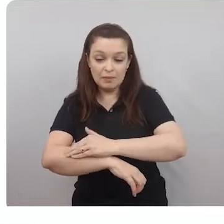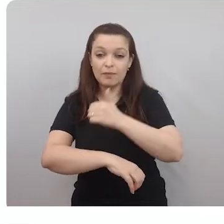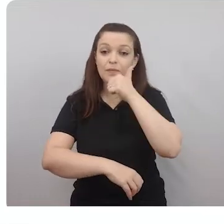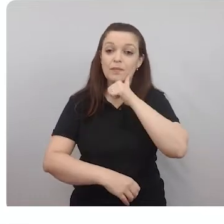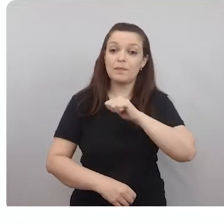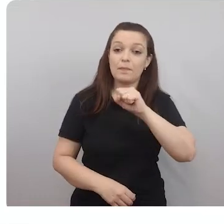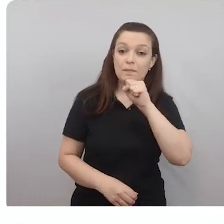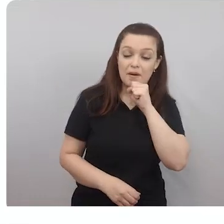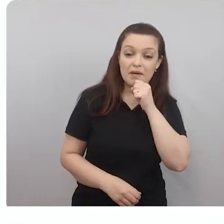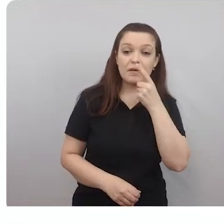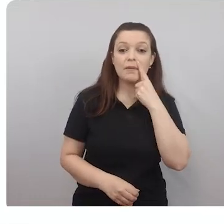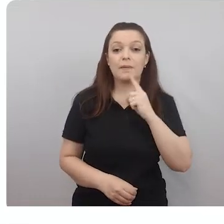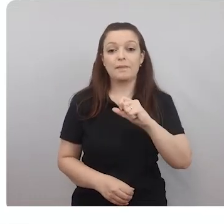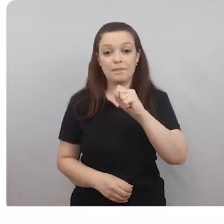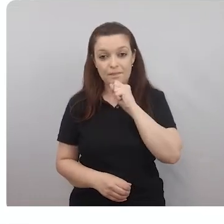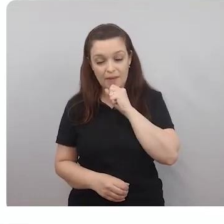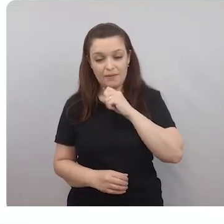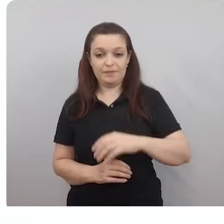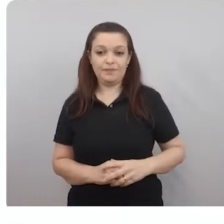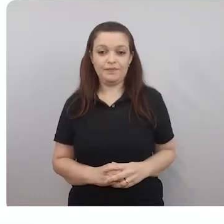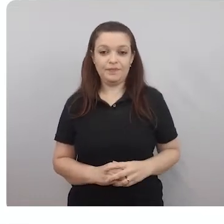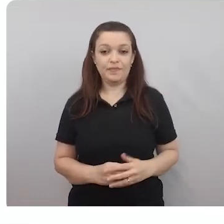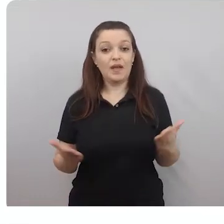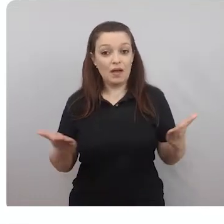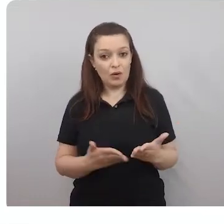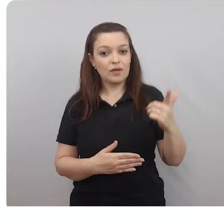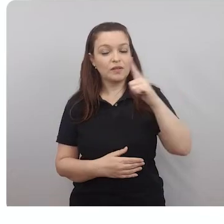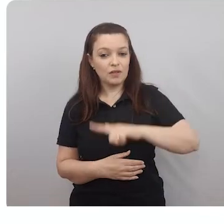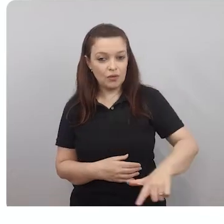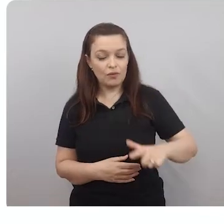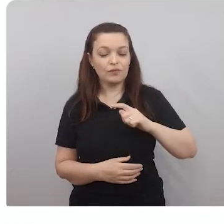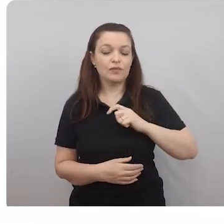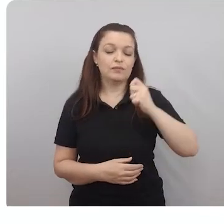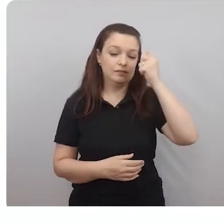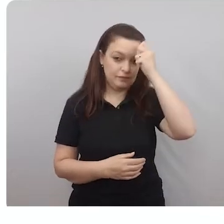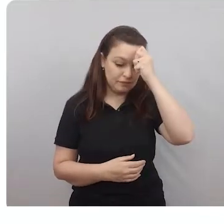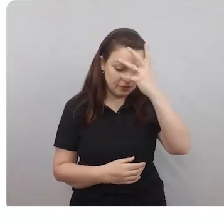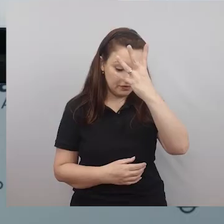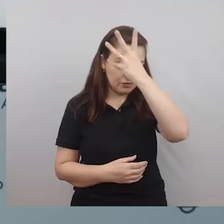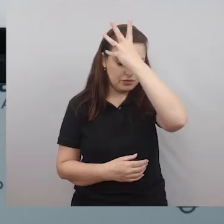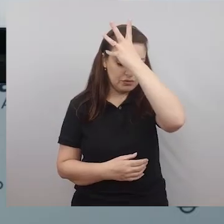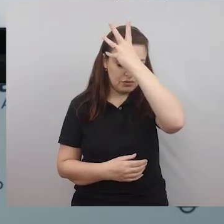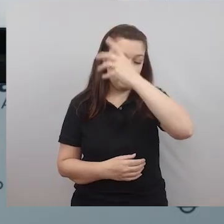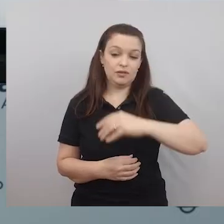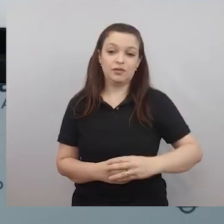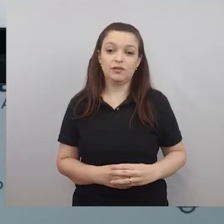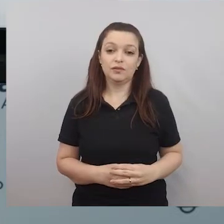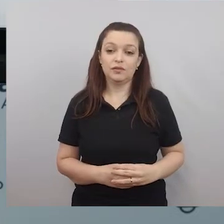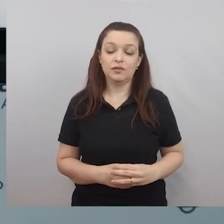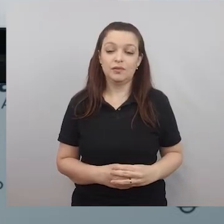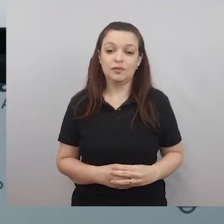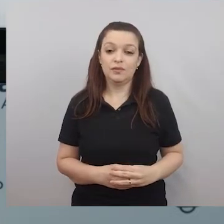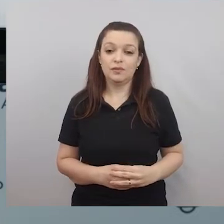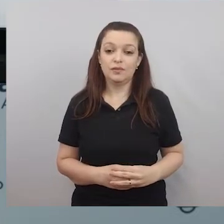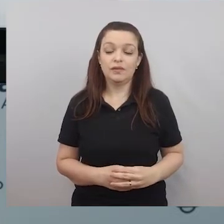Armandinho, sapo, mãe e pai. Essa sequência vai começar de novo.